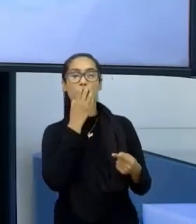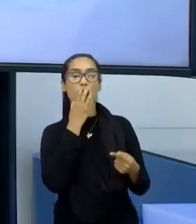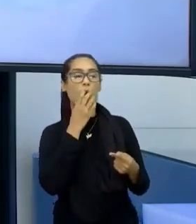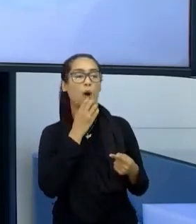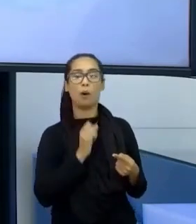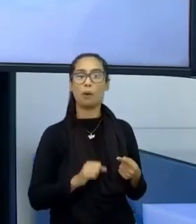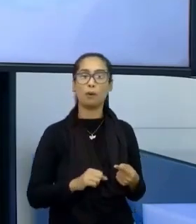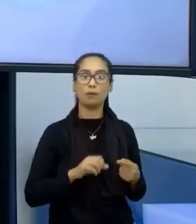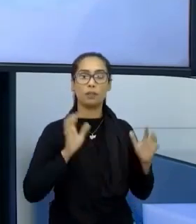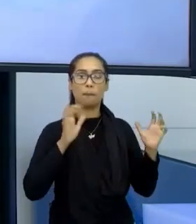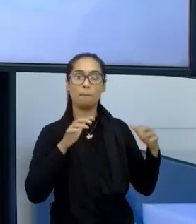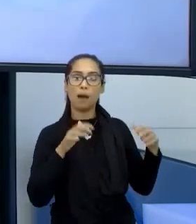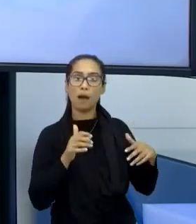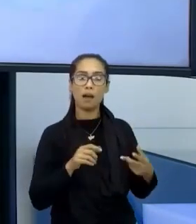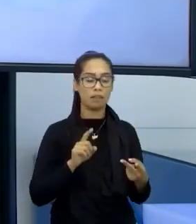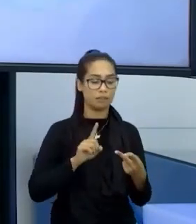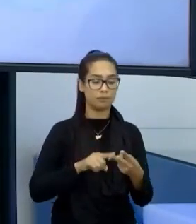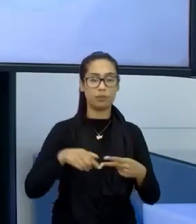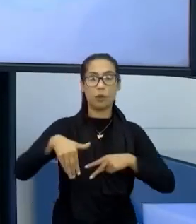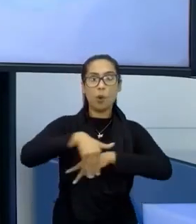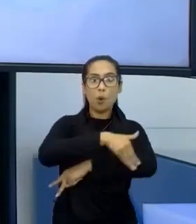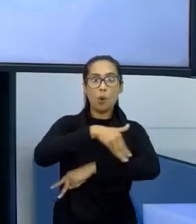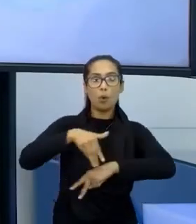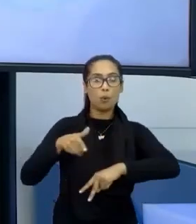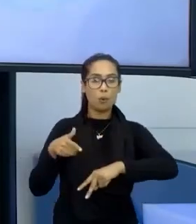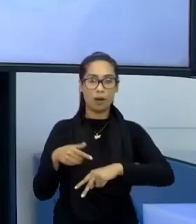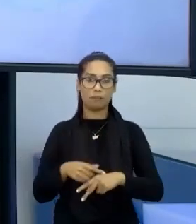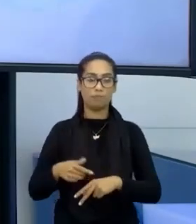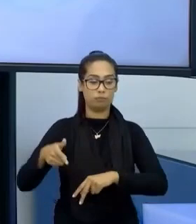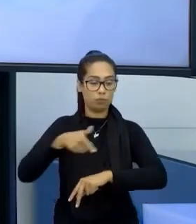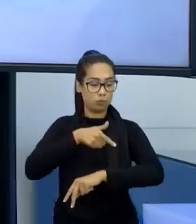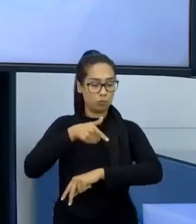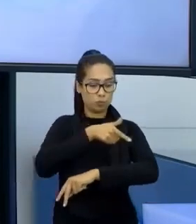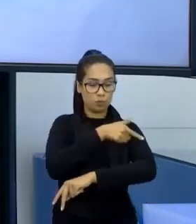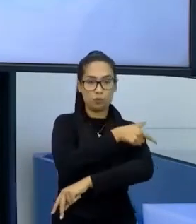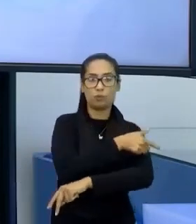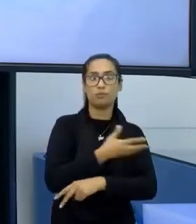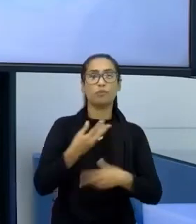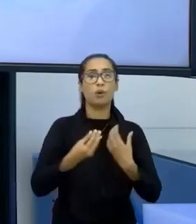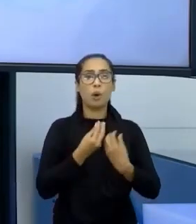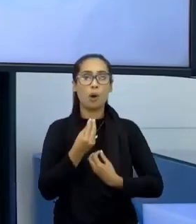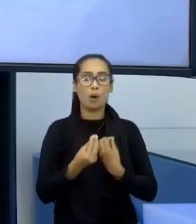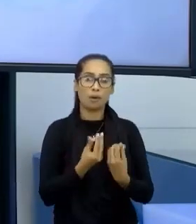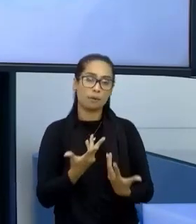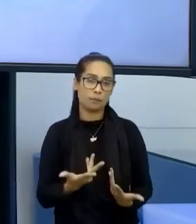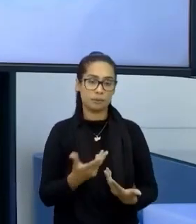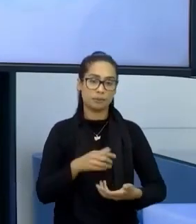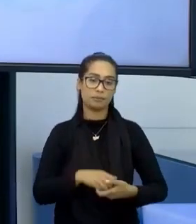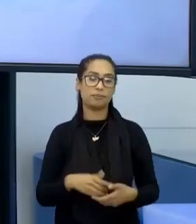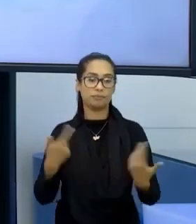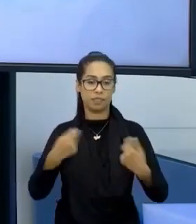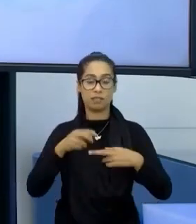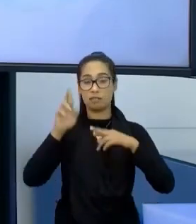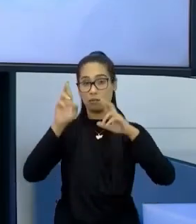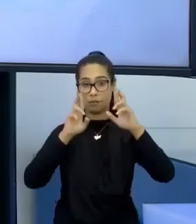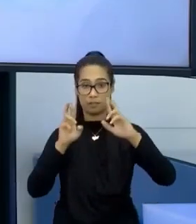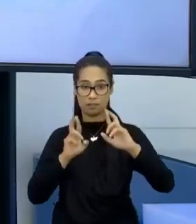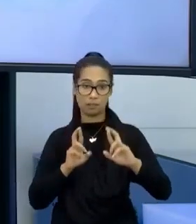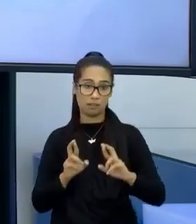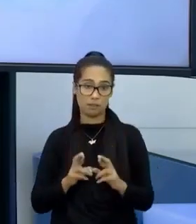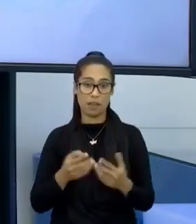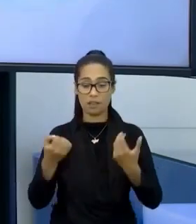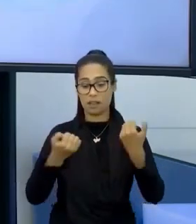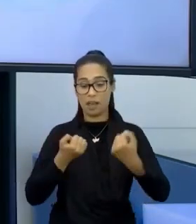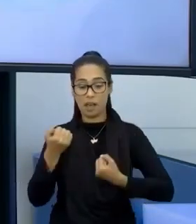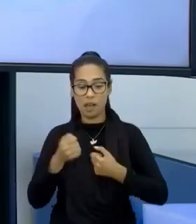exemplo, lavando a sua calçada, lavando o seu carro, tomando o seu banho? Nós temos que parar para observar isso daí e anotar e ver qual